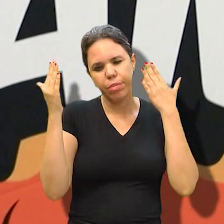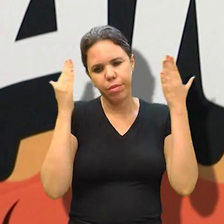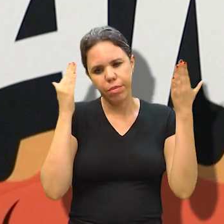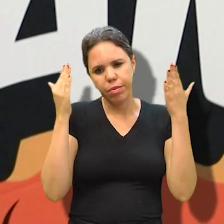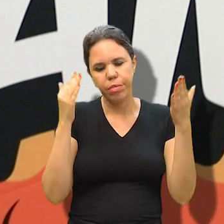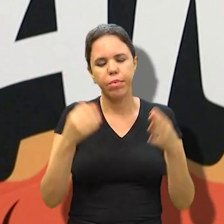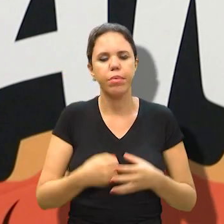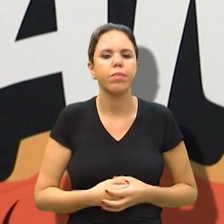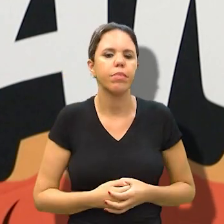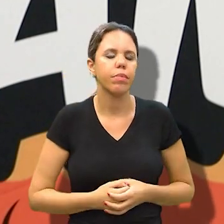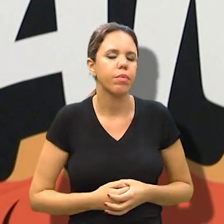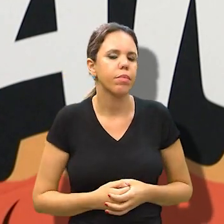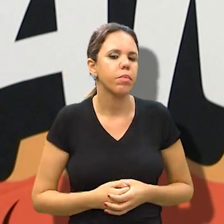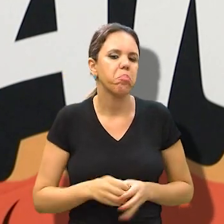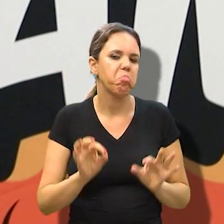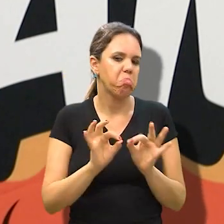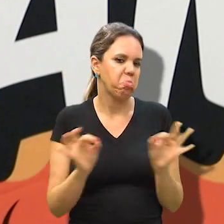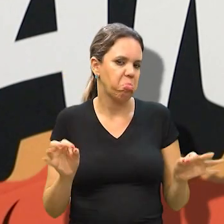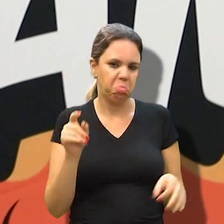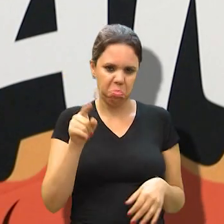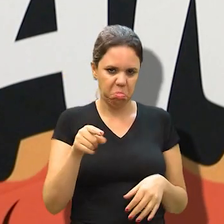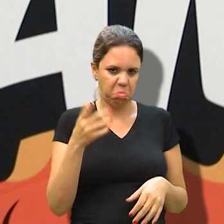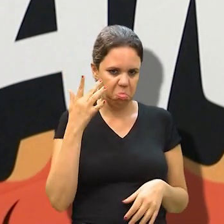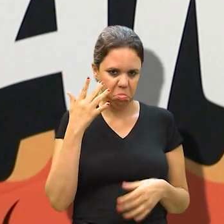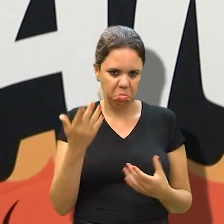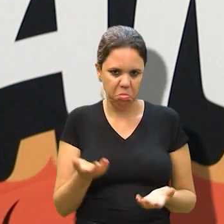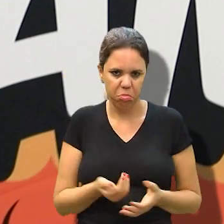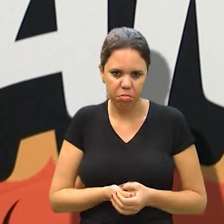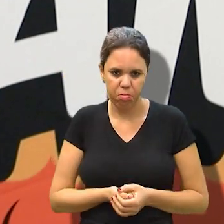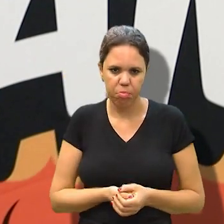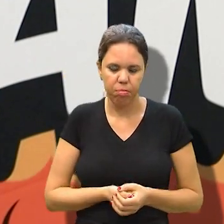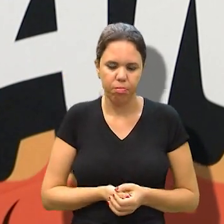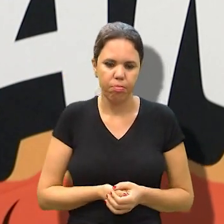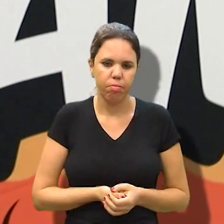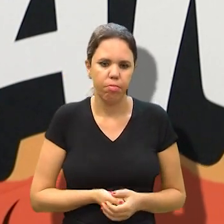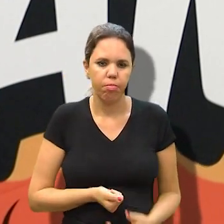esse psicológico? Ou é simples para você?